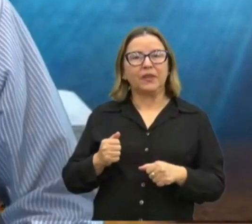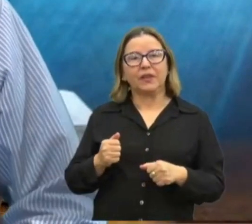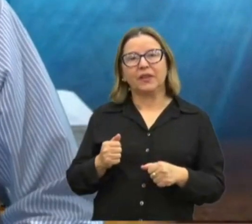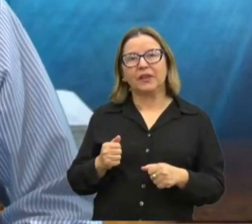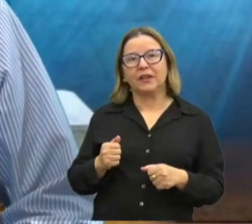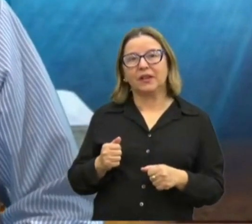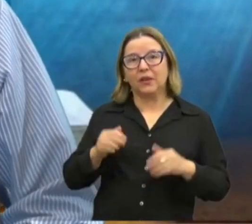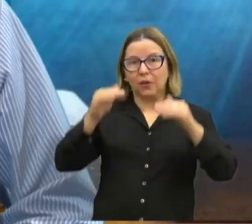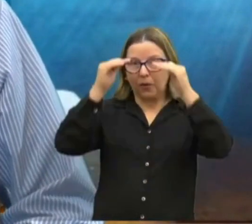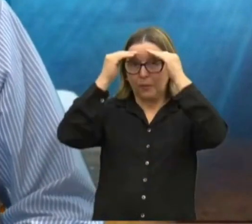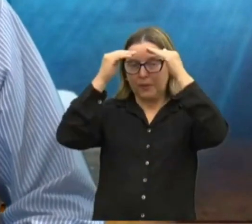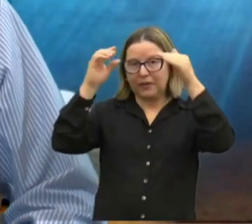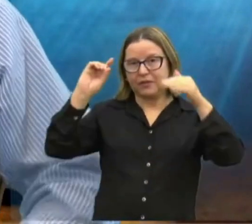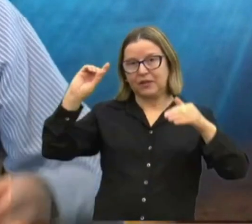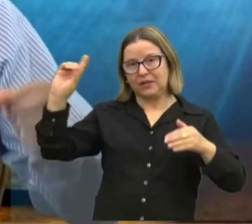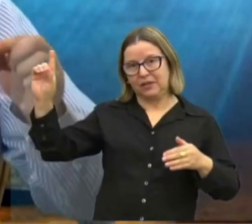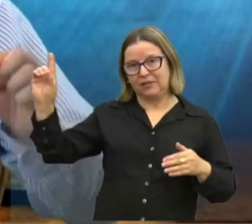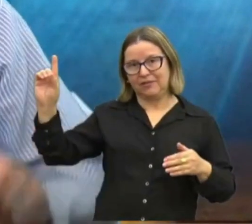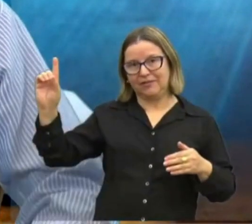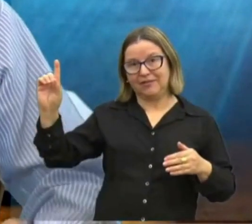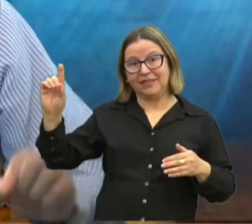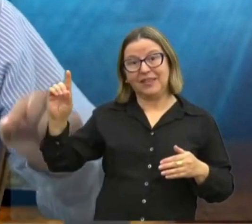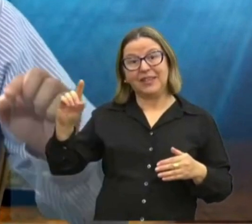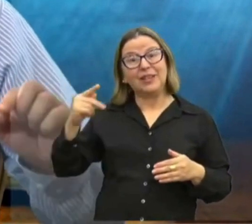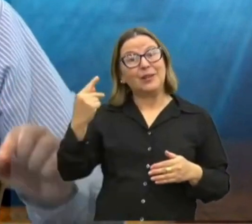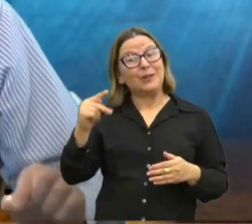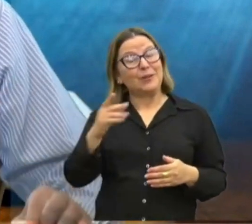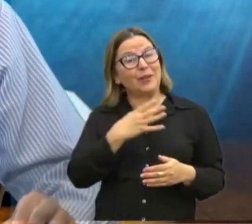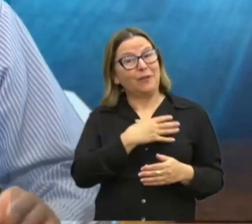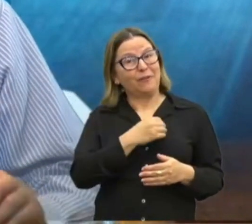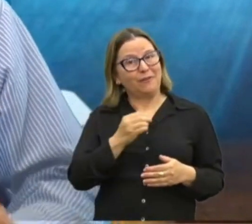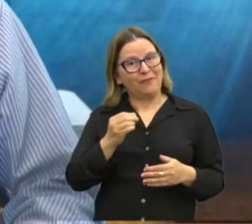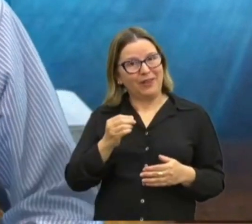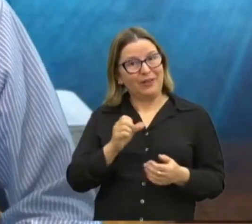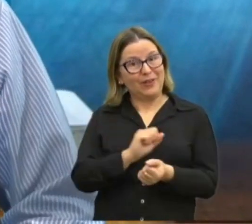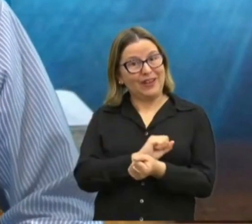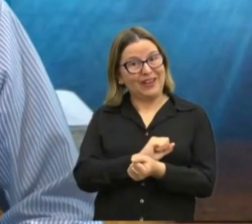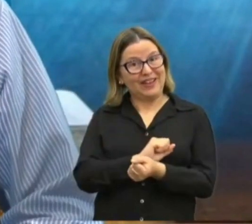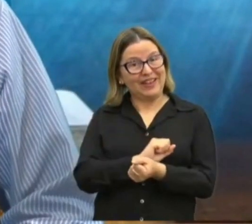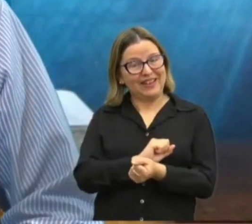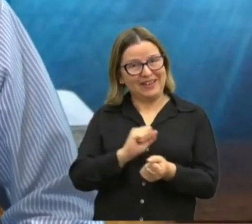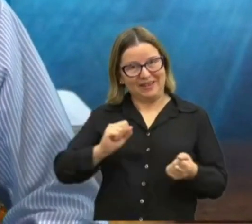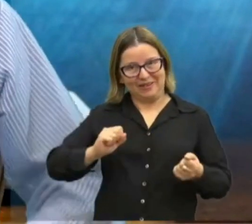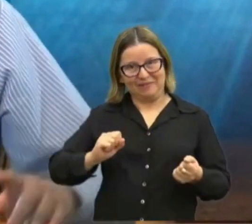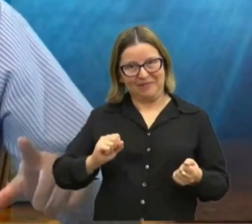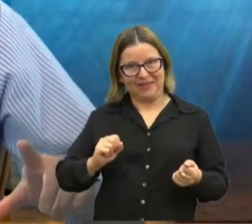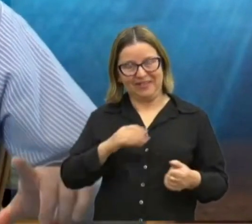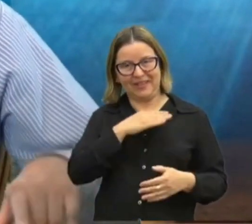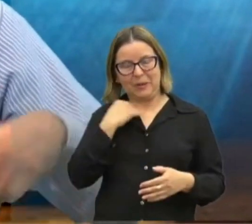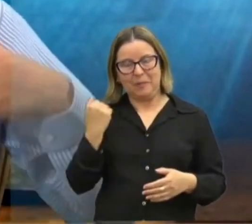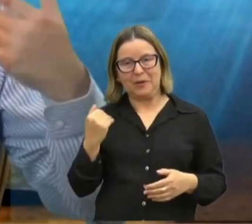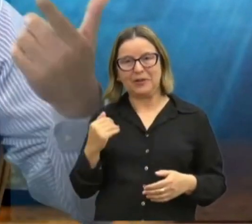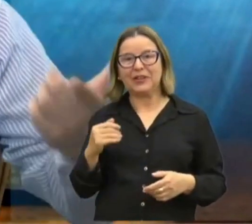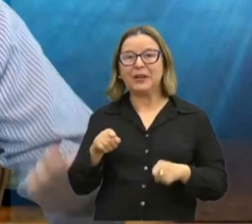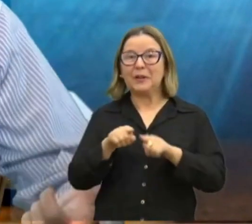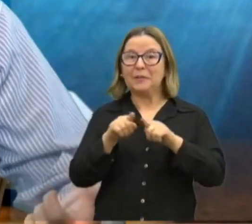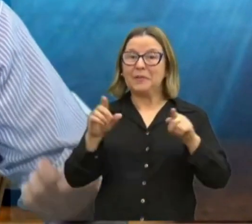Senhor, o que ele fez? Ele não poupou o seu próprio filho. Ele